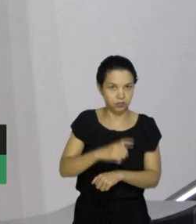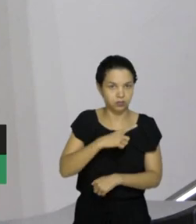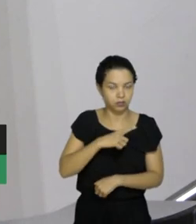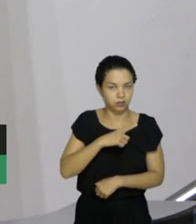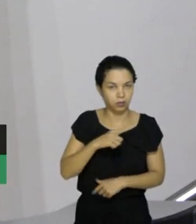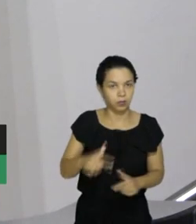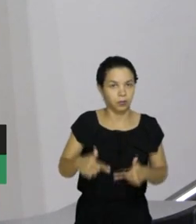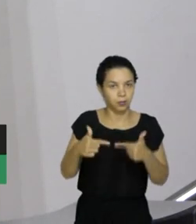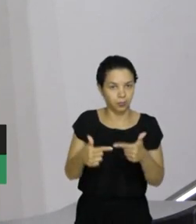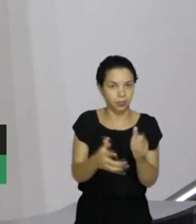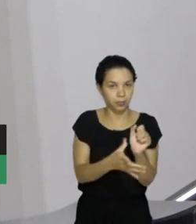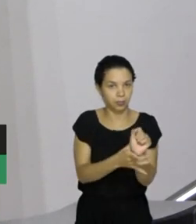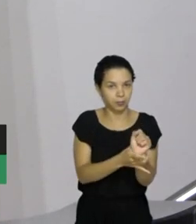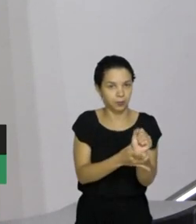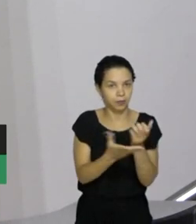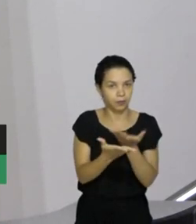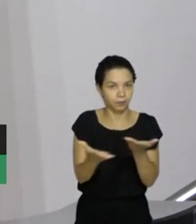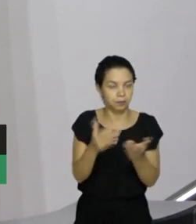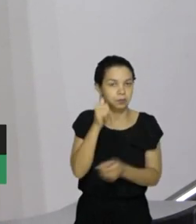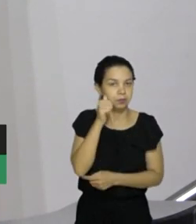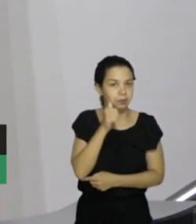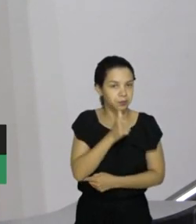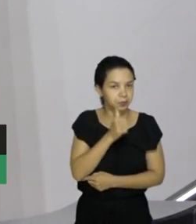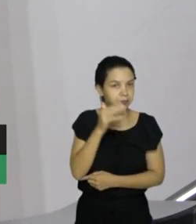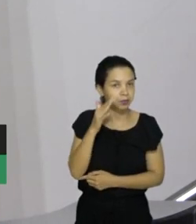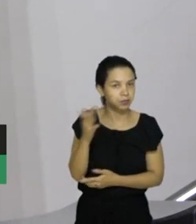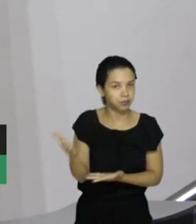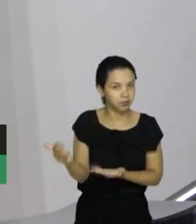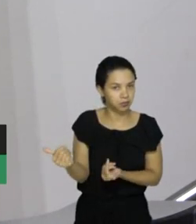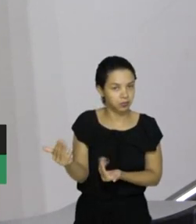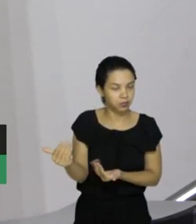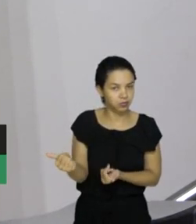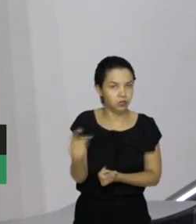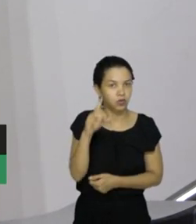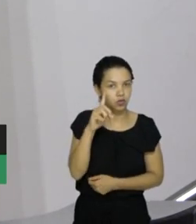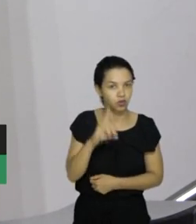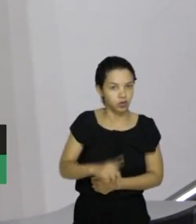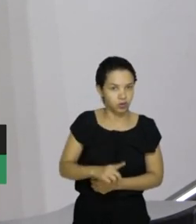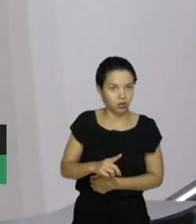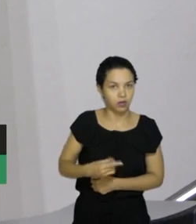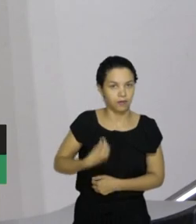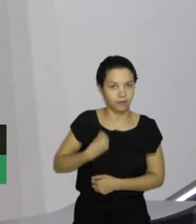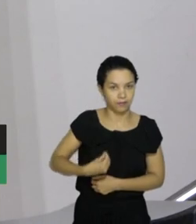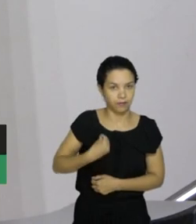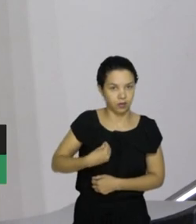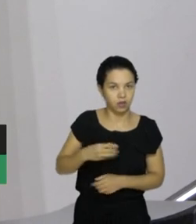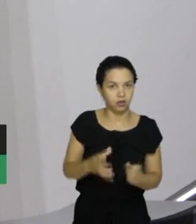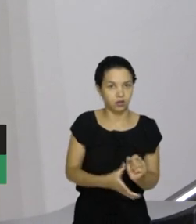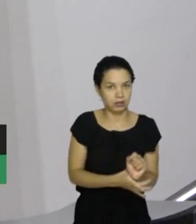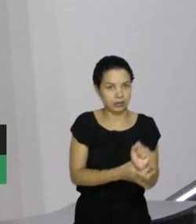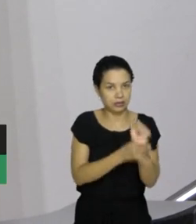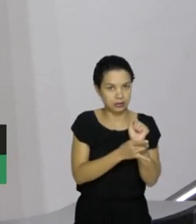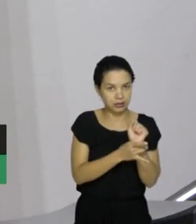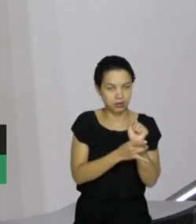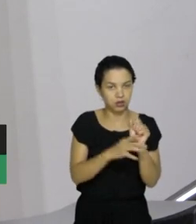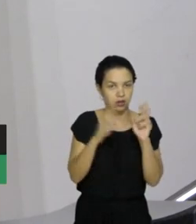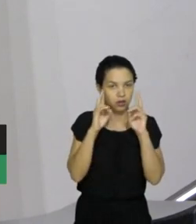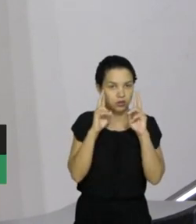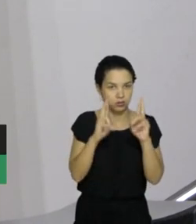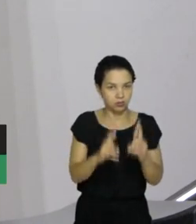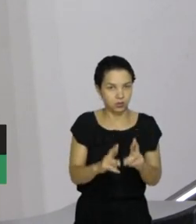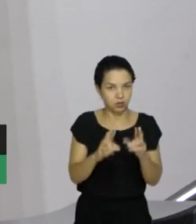garantir as nossas mulheres e meninas o direito de viver de viver em com segurança respeito